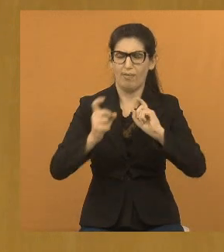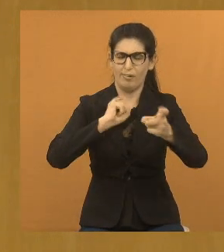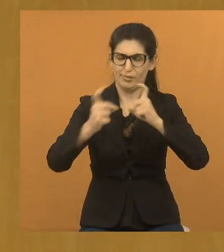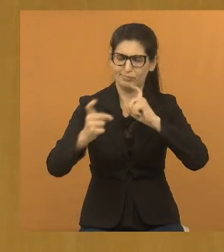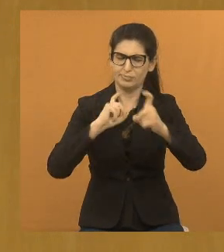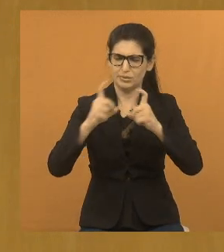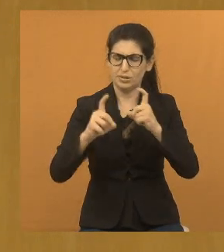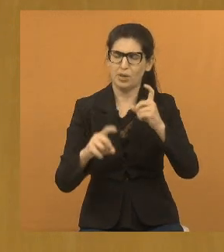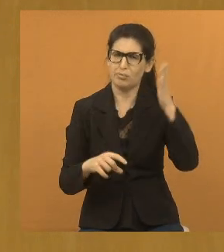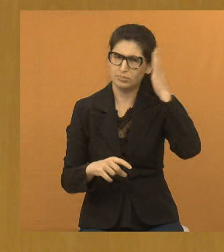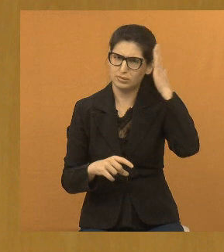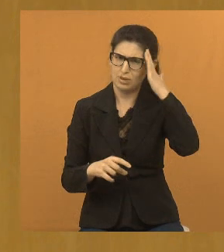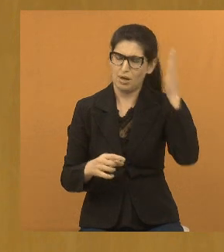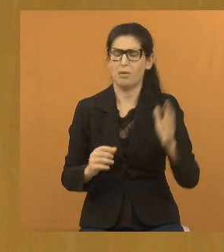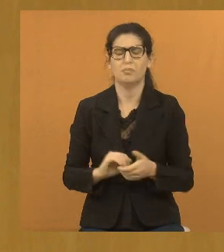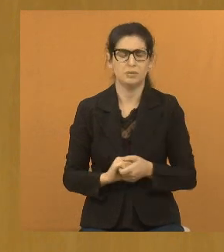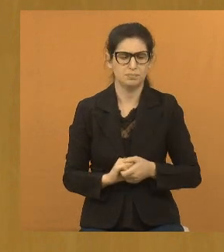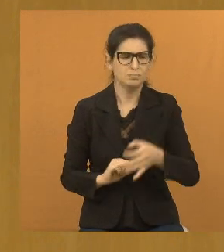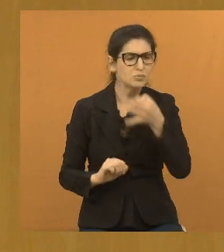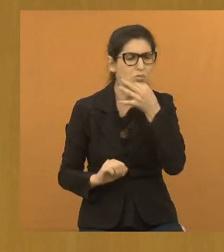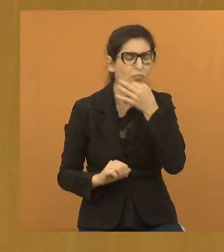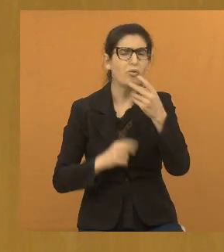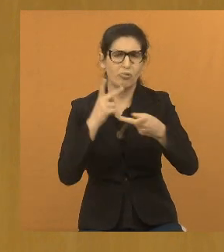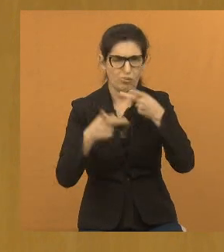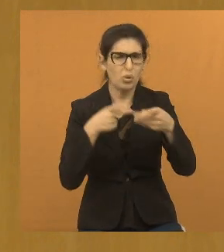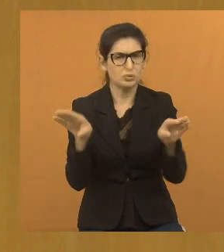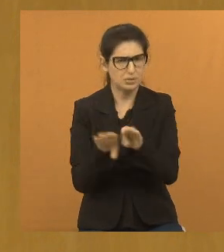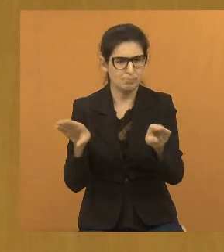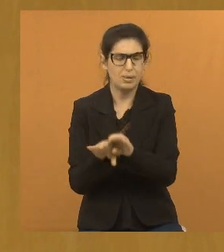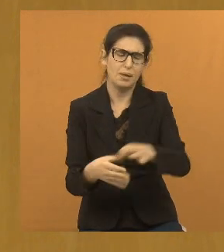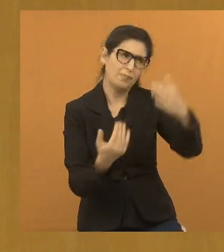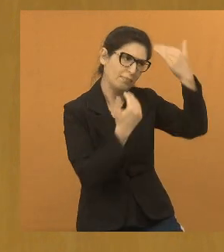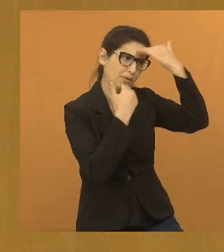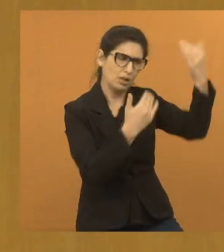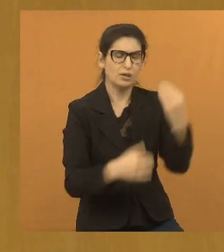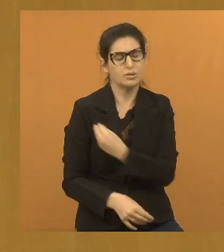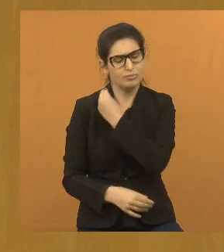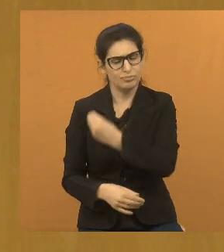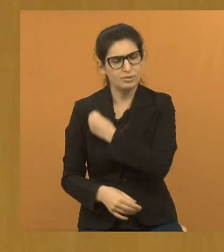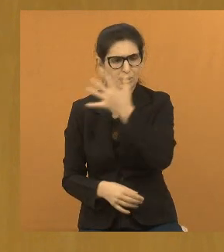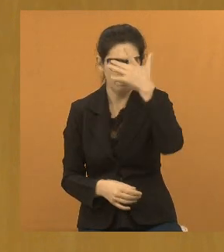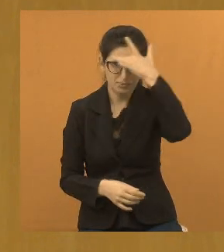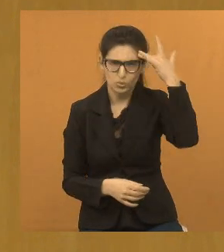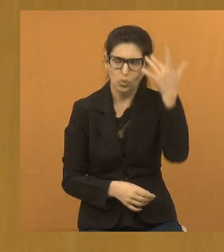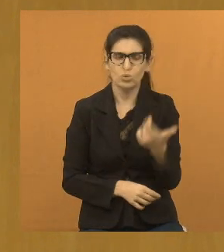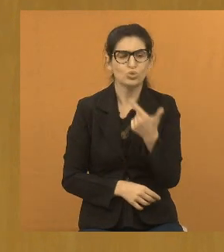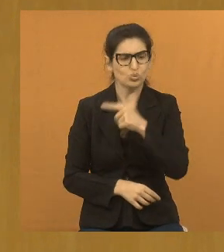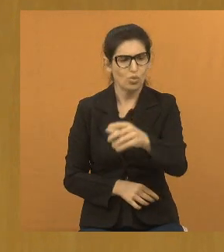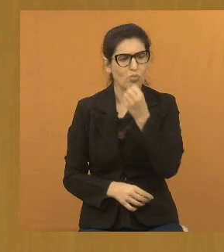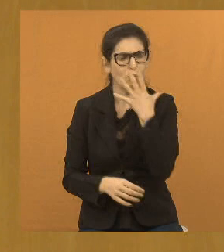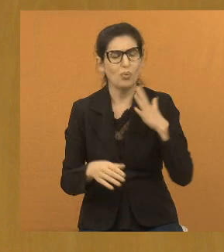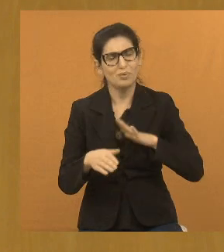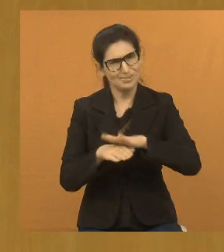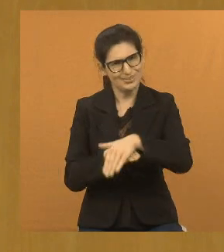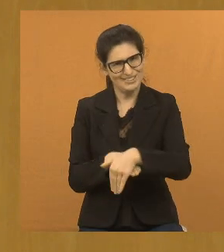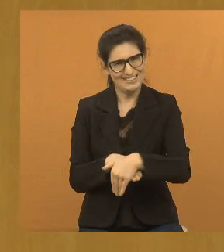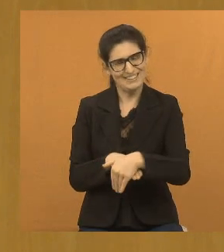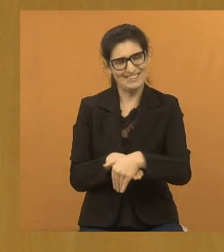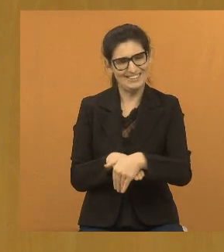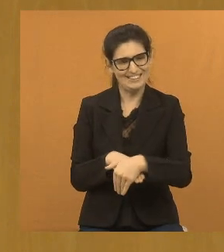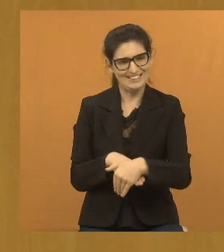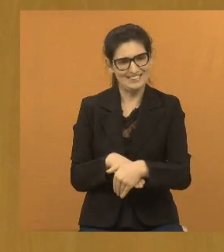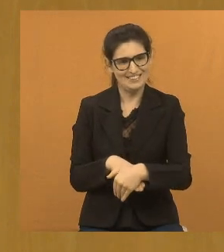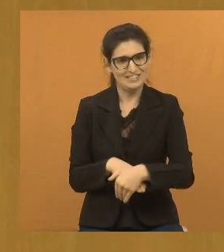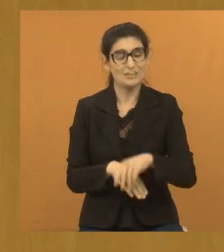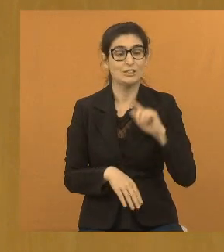públicas. Tá? Muito obrigada pela presença de vocês, né? E, mais uma vez, uma boa noite e que